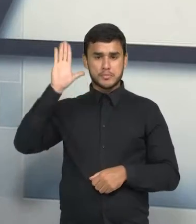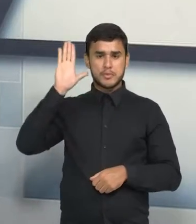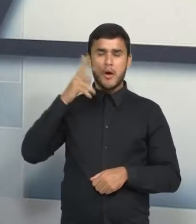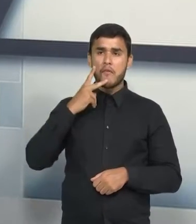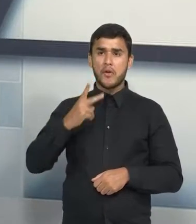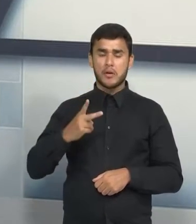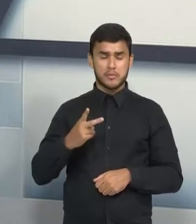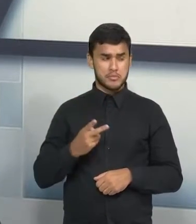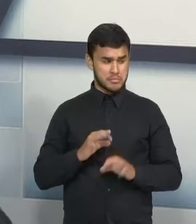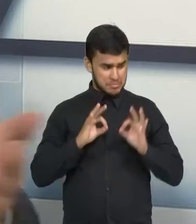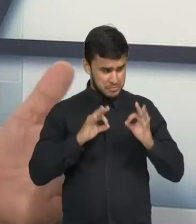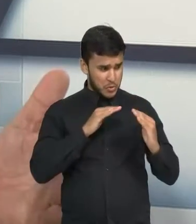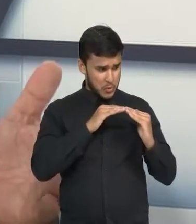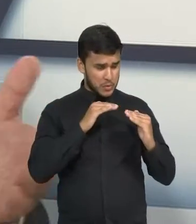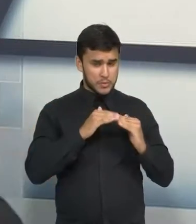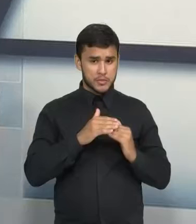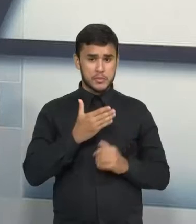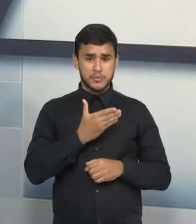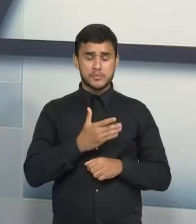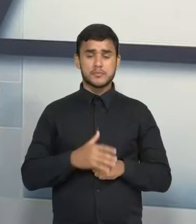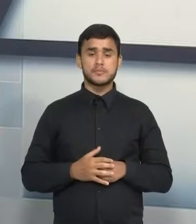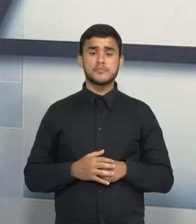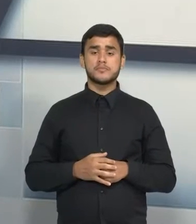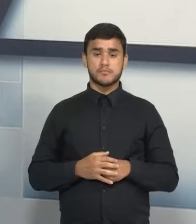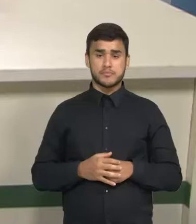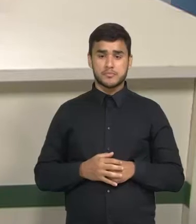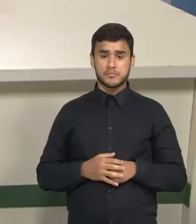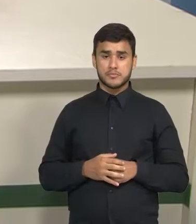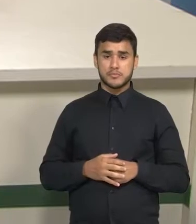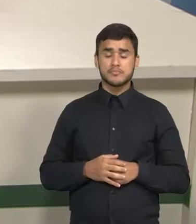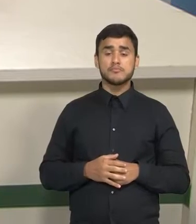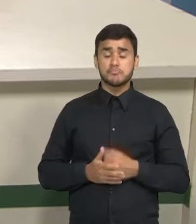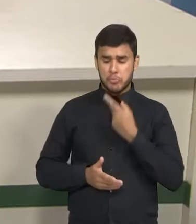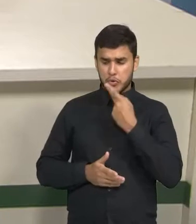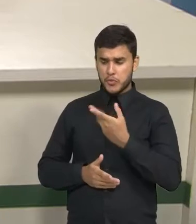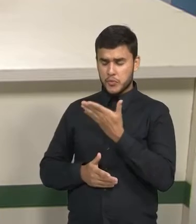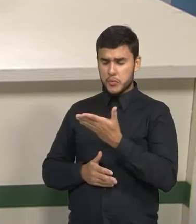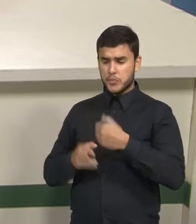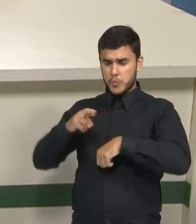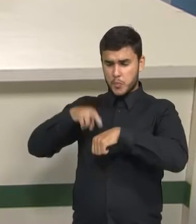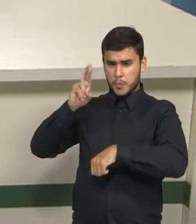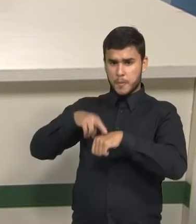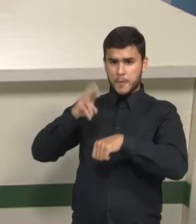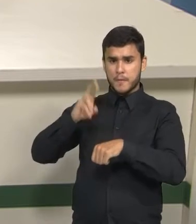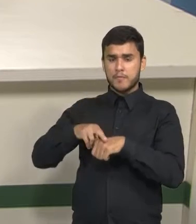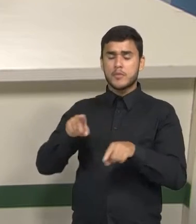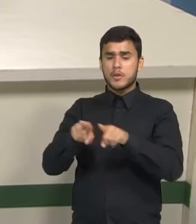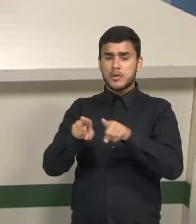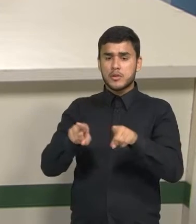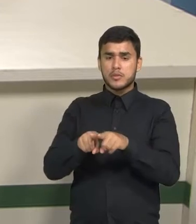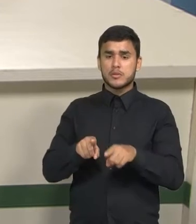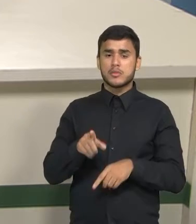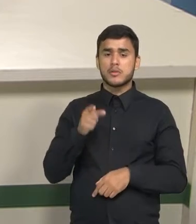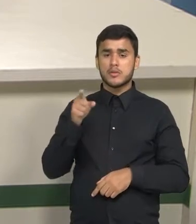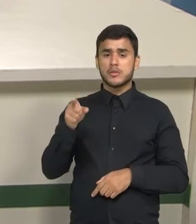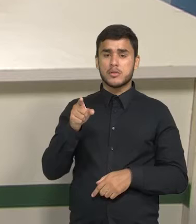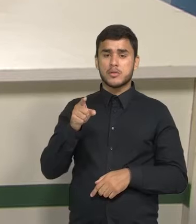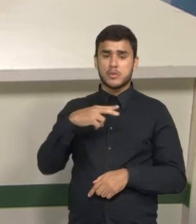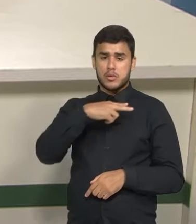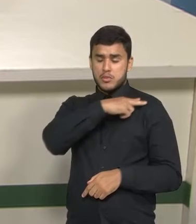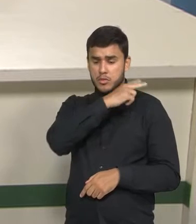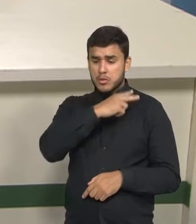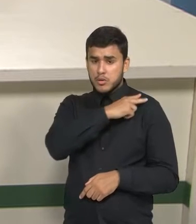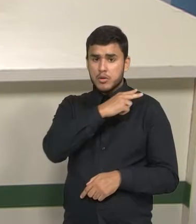lados. Dos dois lados. Acho que tanto a candidatura da situação, que foi para a reeleição, o prefeito Alberto Cláudio, como também a candidatura